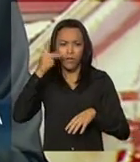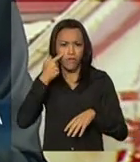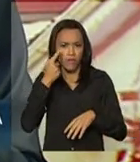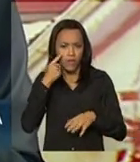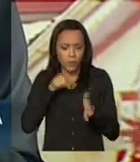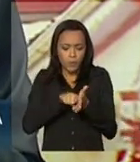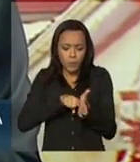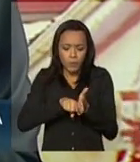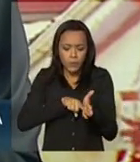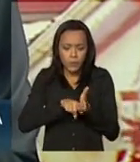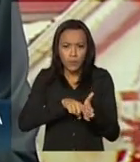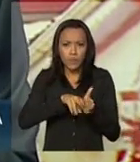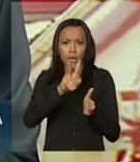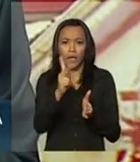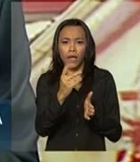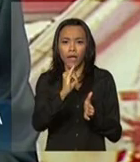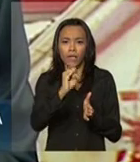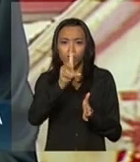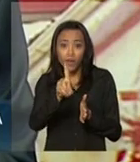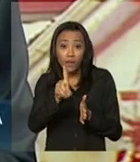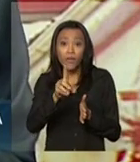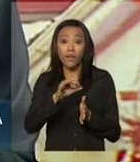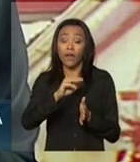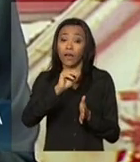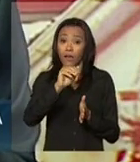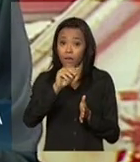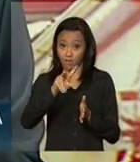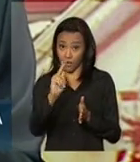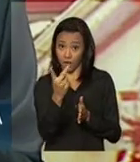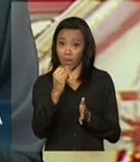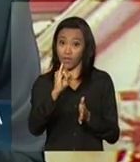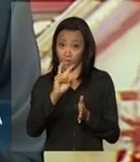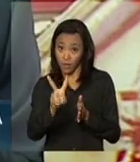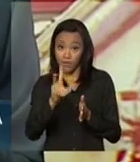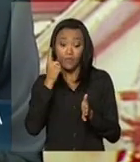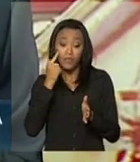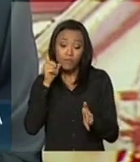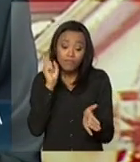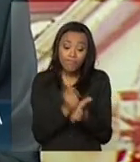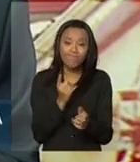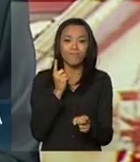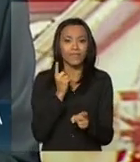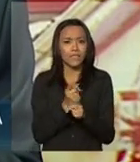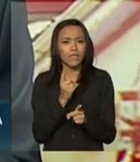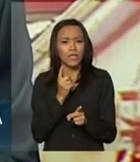fazer. Conhecer a condição sorológica é importante, porque se a pessoa